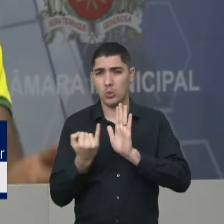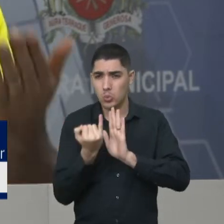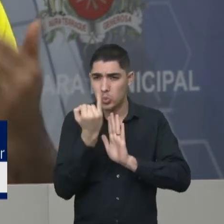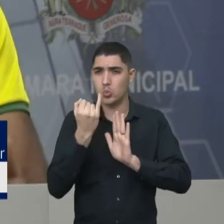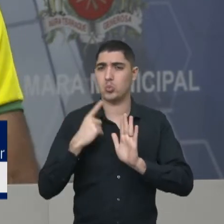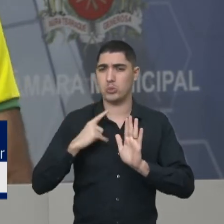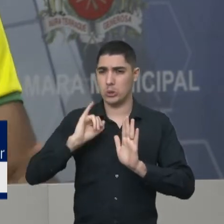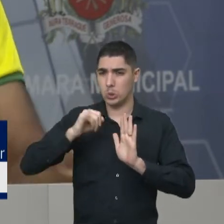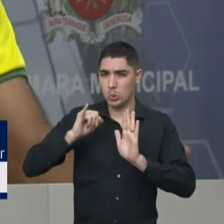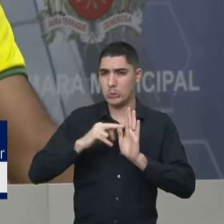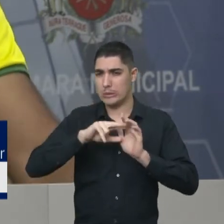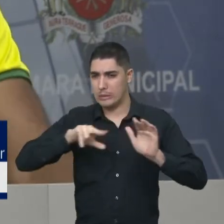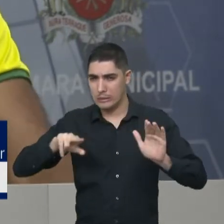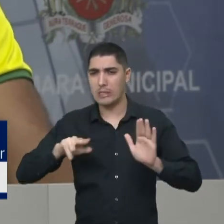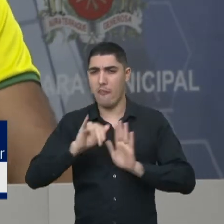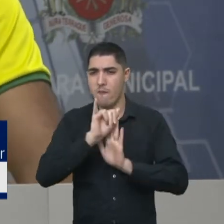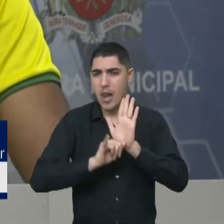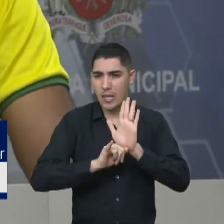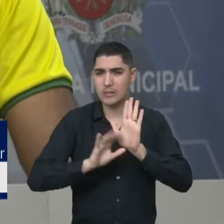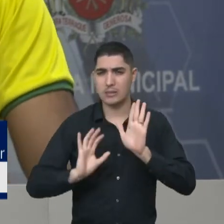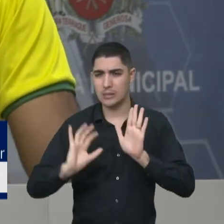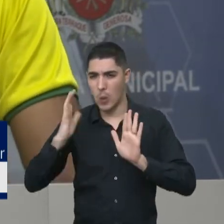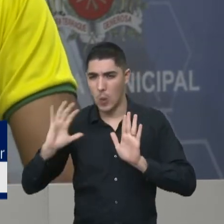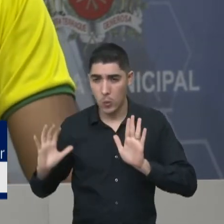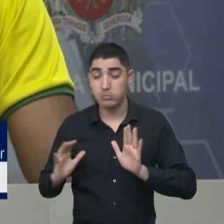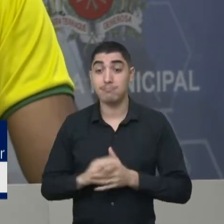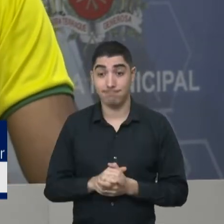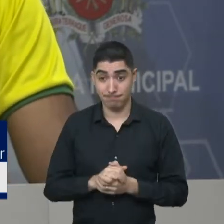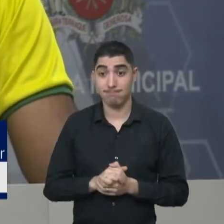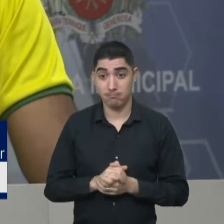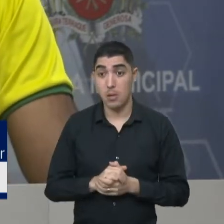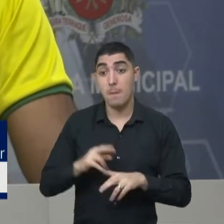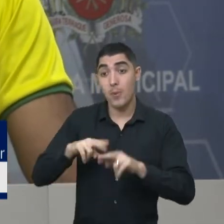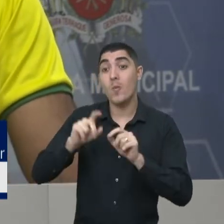inflação, consequência da pandemia que afetou o mundo.